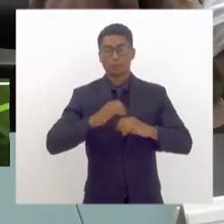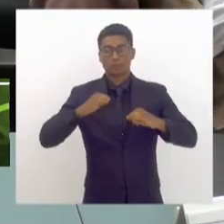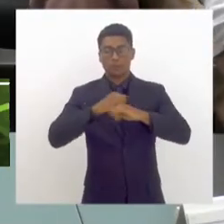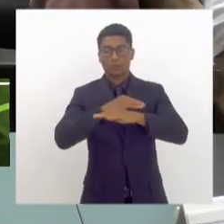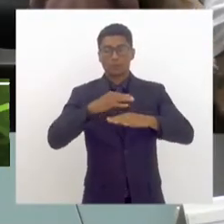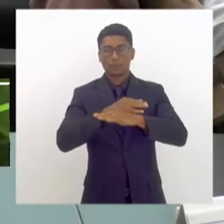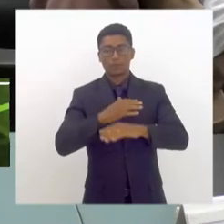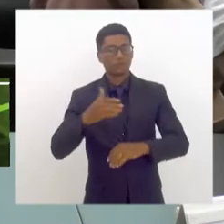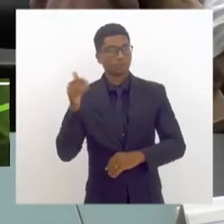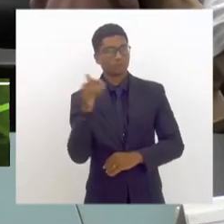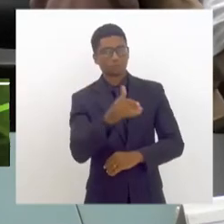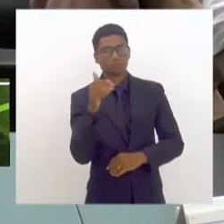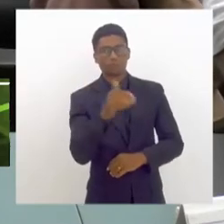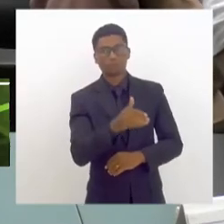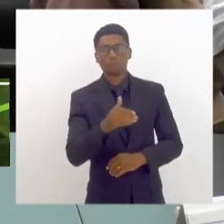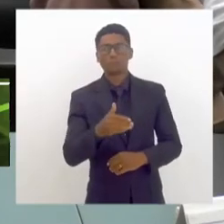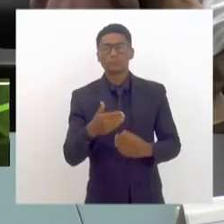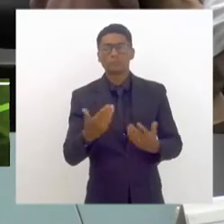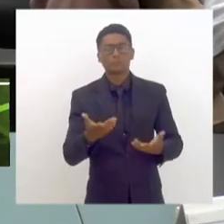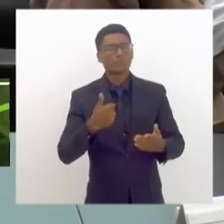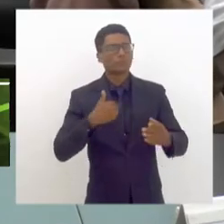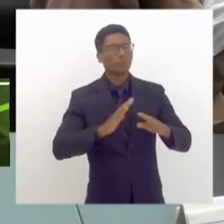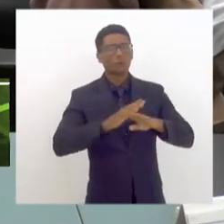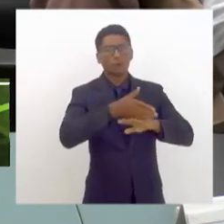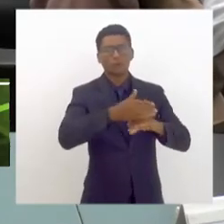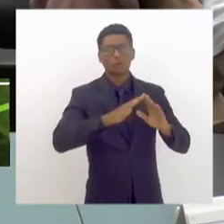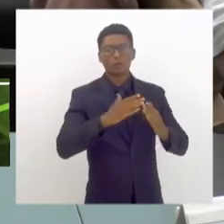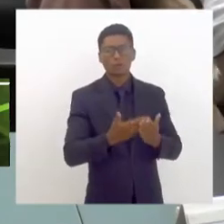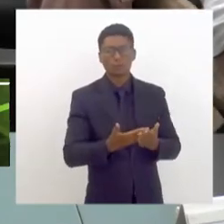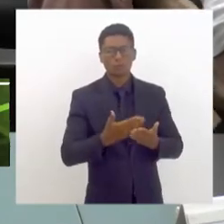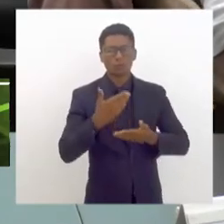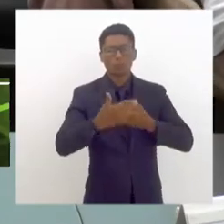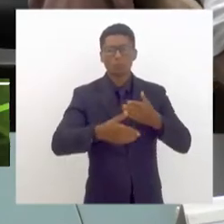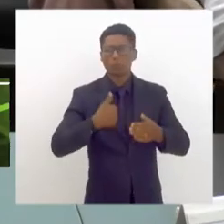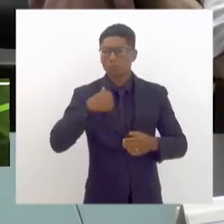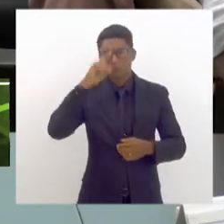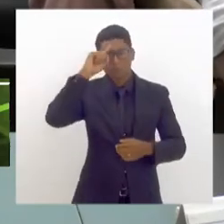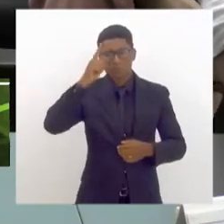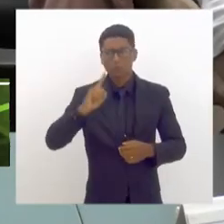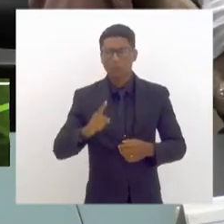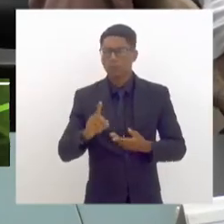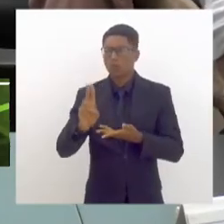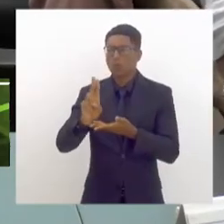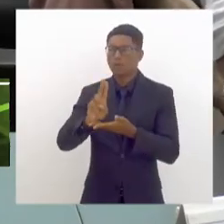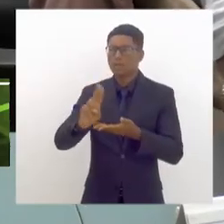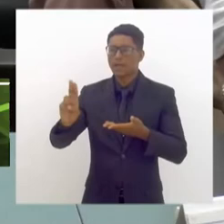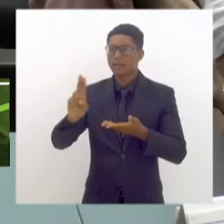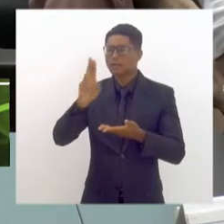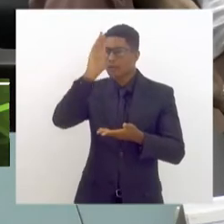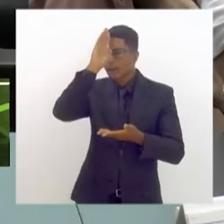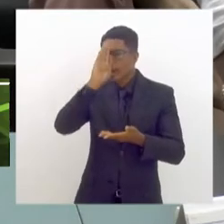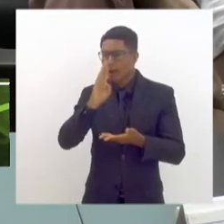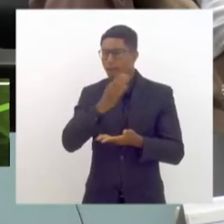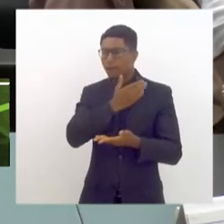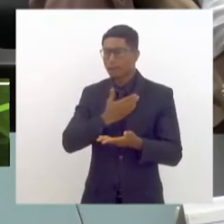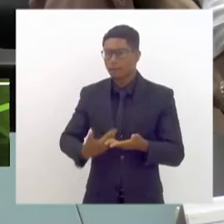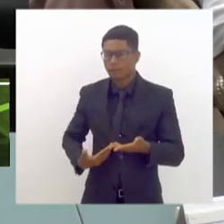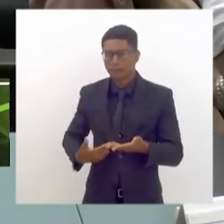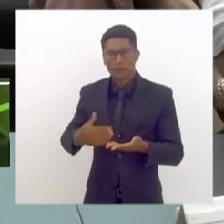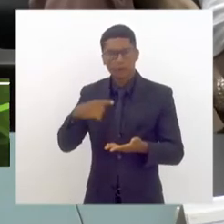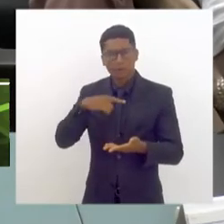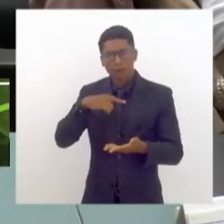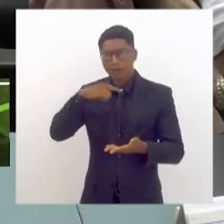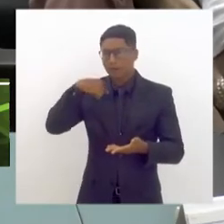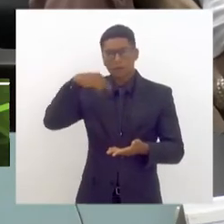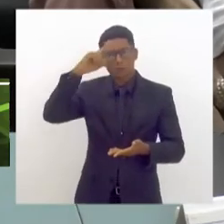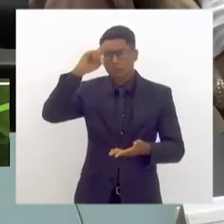que existia universidade pública. Eu não sabia que dava para fazer um ensino superior sem pagar. Eu aprendi isso e conheci isso dentro da minha escola. Então, a